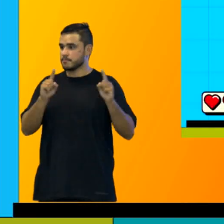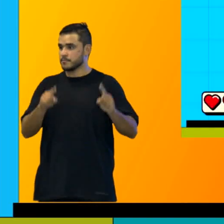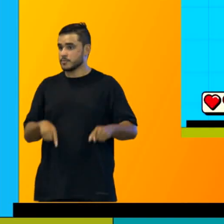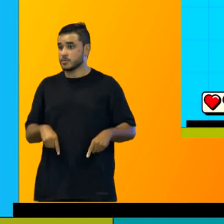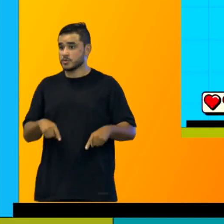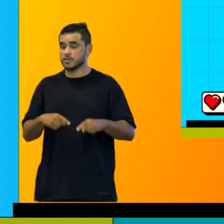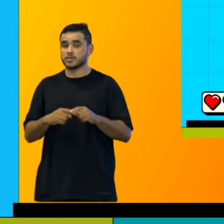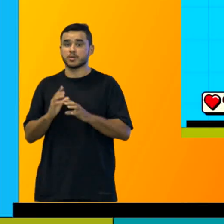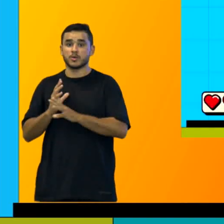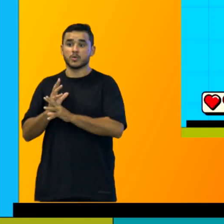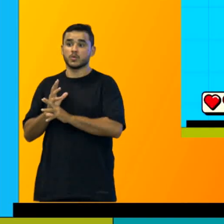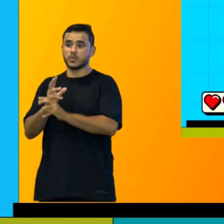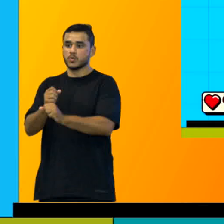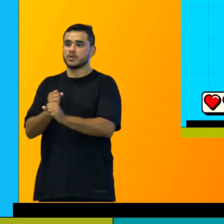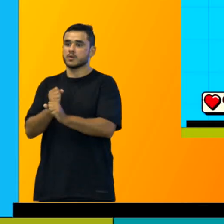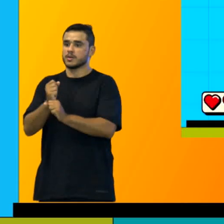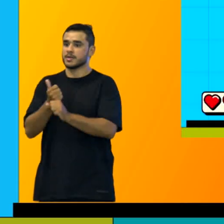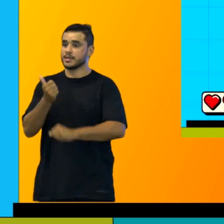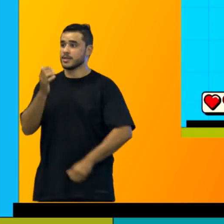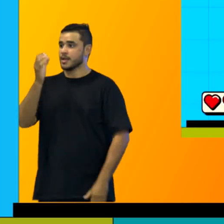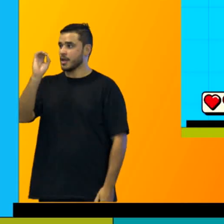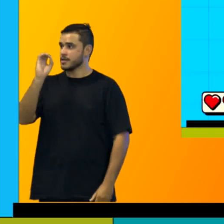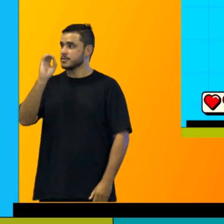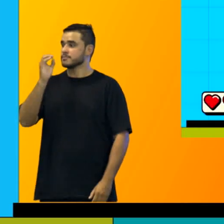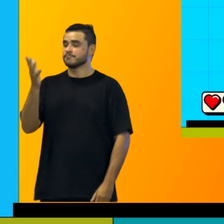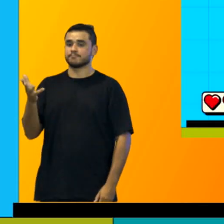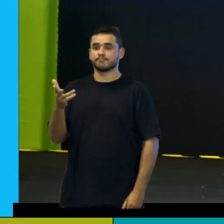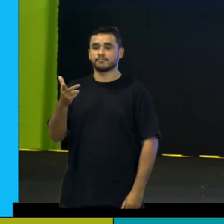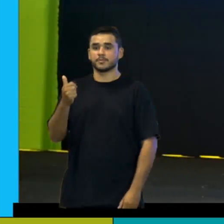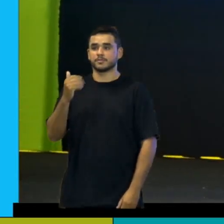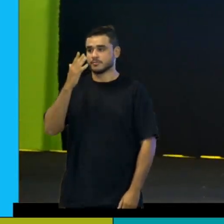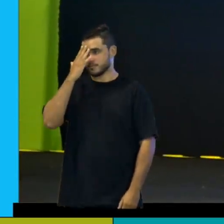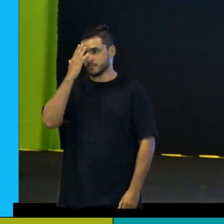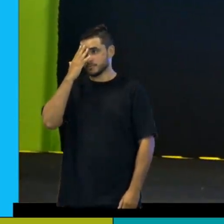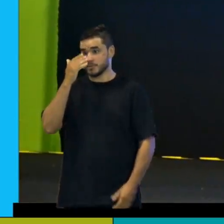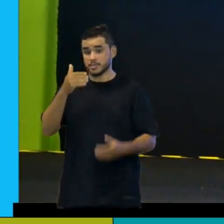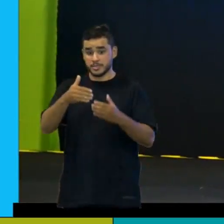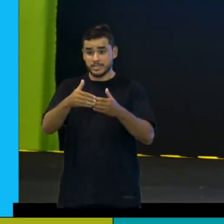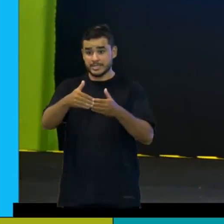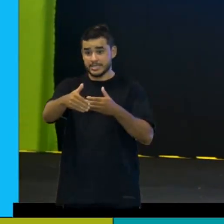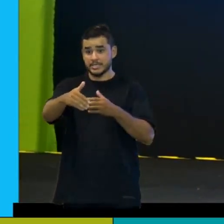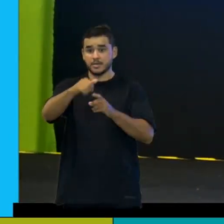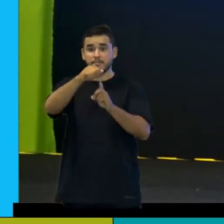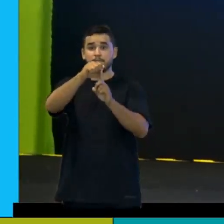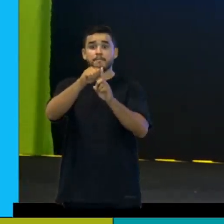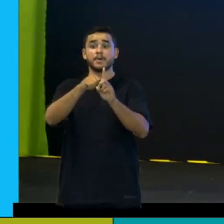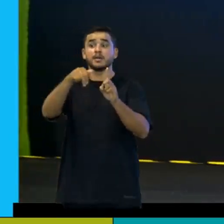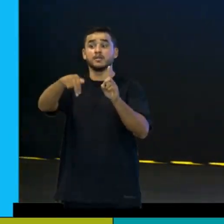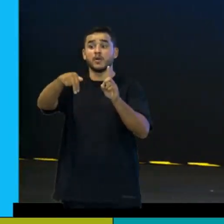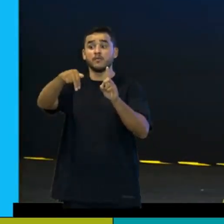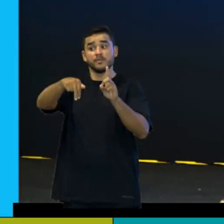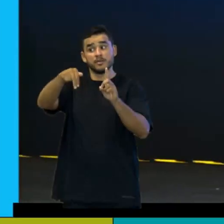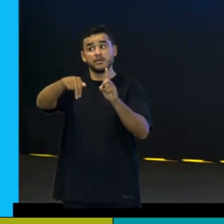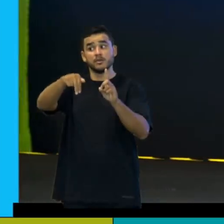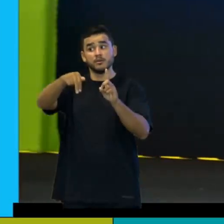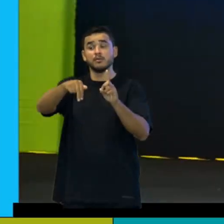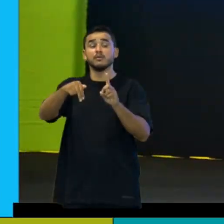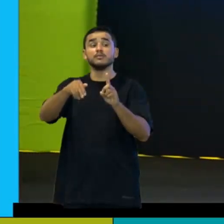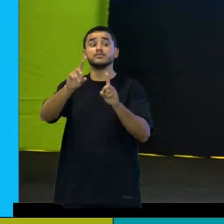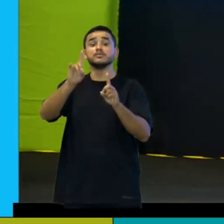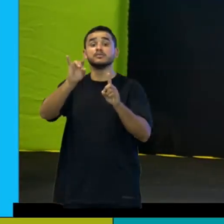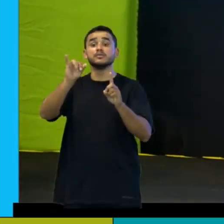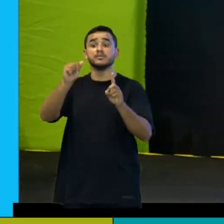nosso 10º ano, né? Que maravilha. Já estamos bem pertinho do Enem. Falta quanto tempo, pessoal?